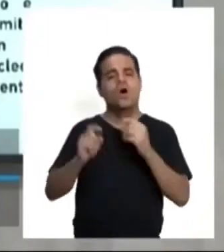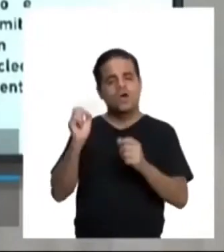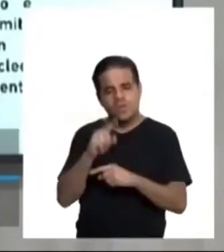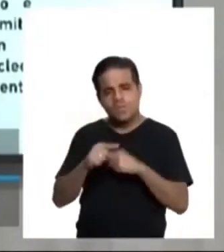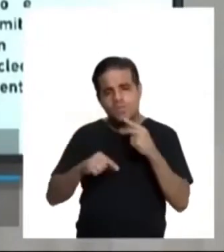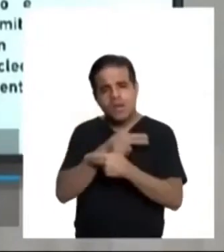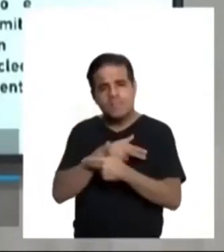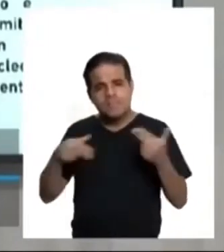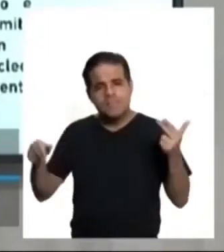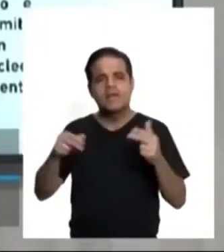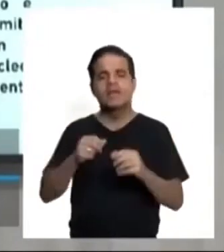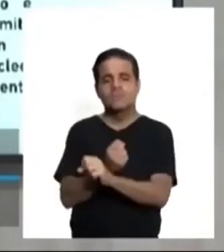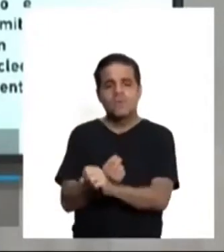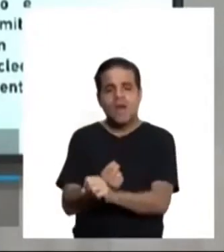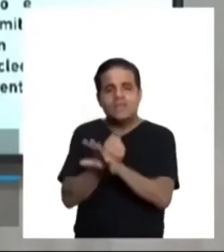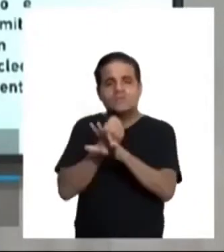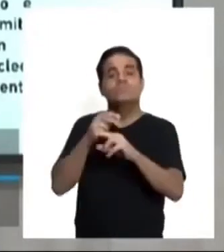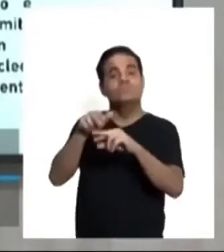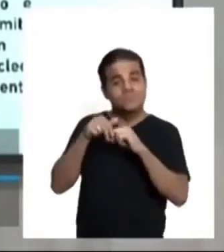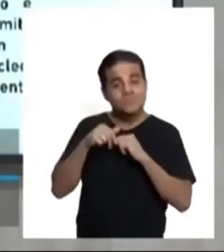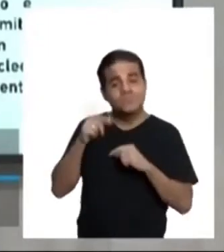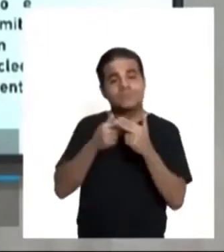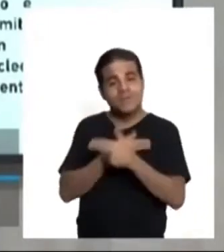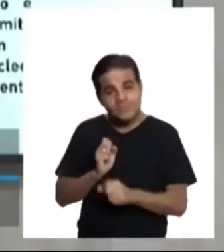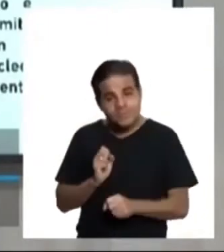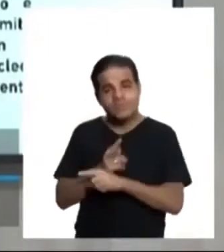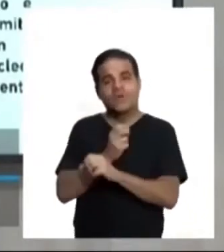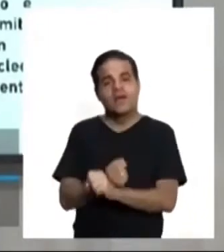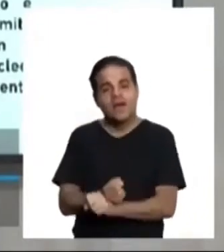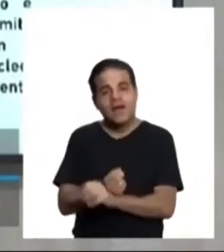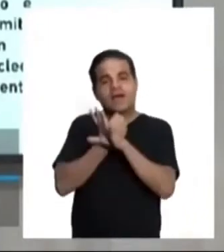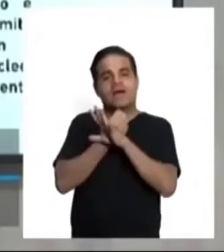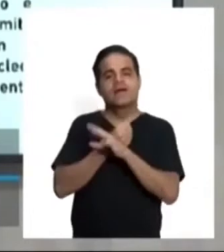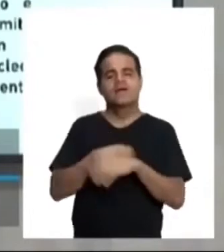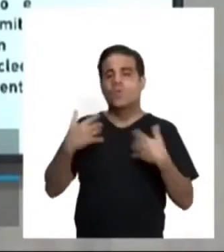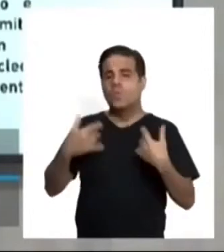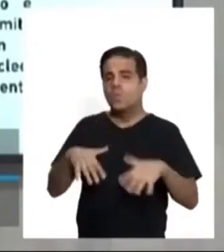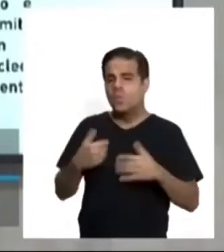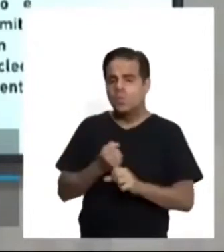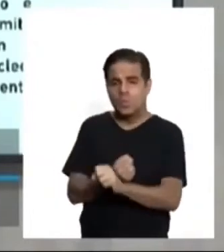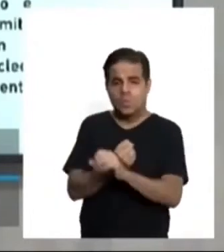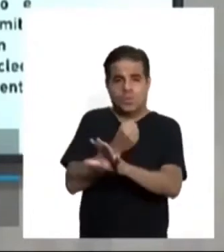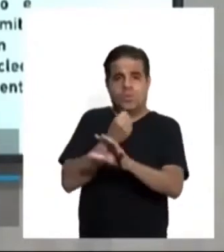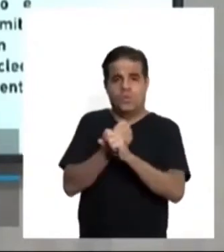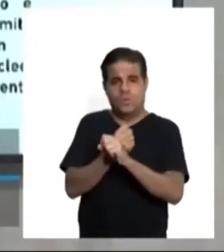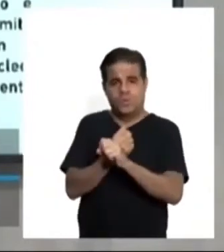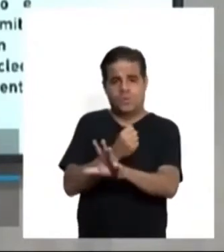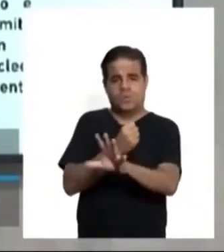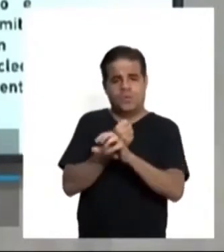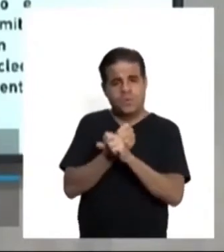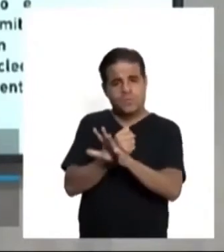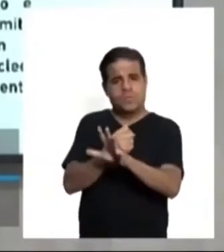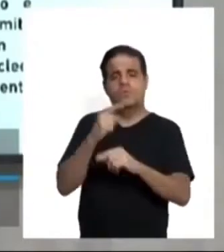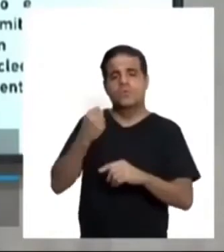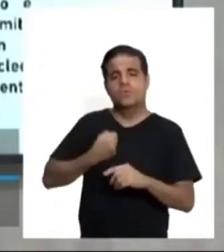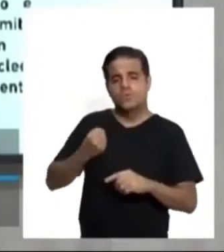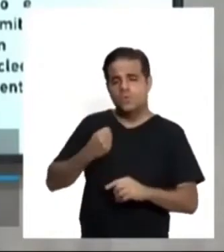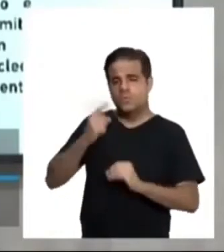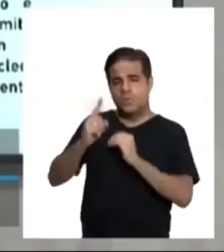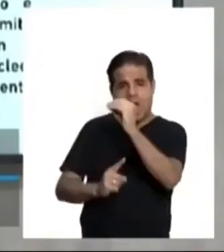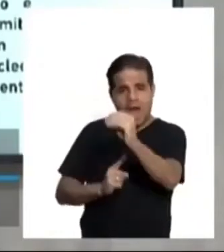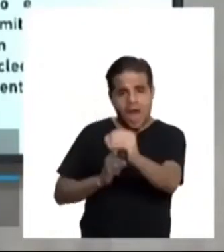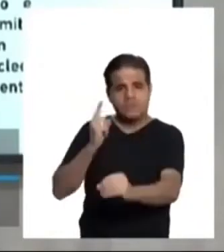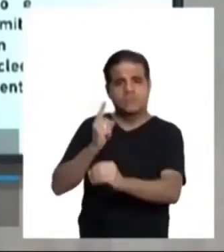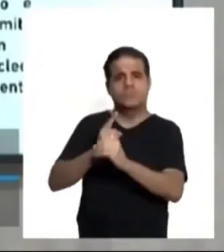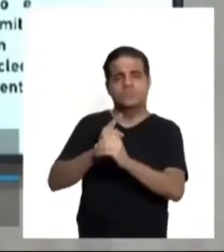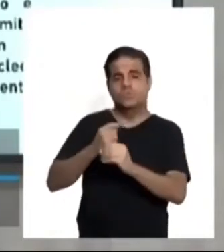radioativo. Por isso que os elementos radioativos são elementos que têm um número atômico muito alto. O que é número atômico? É o número de prótons,